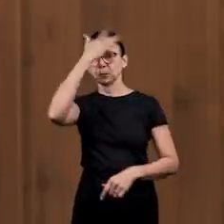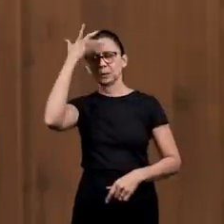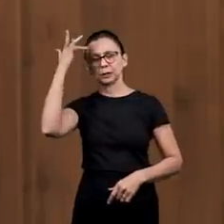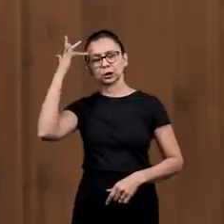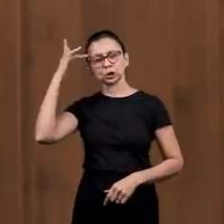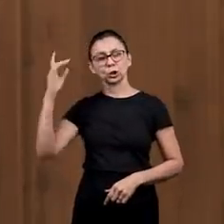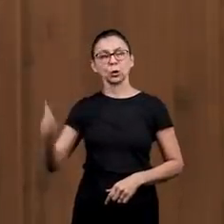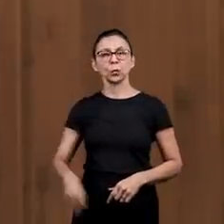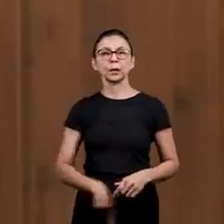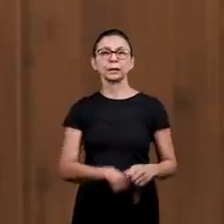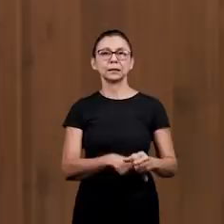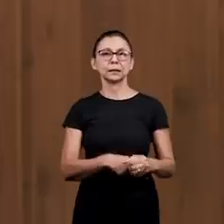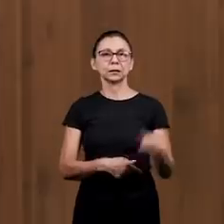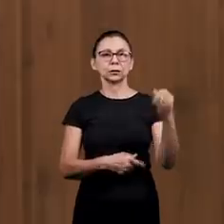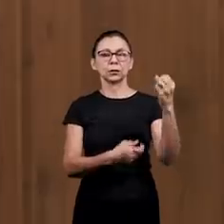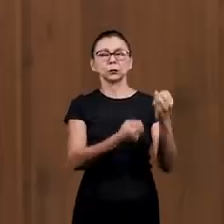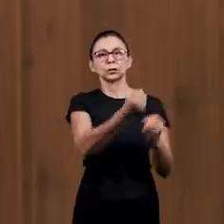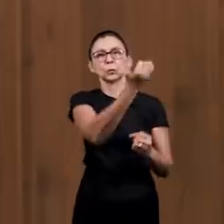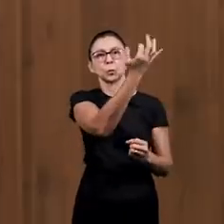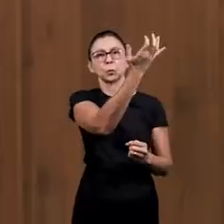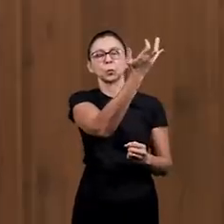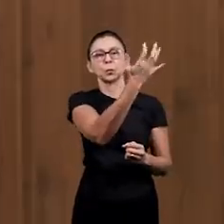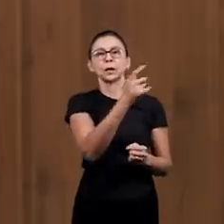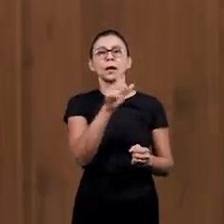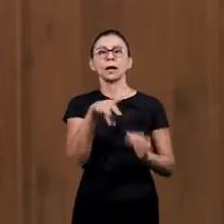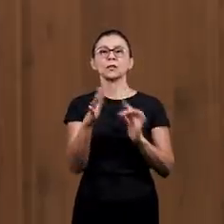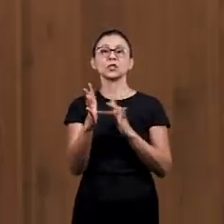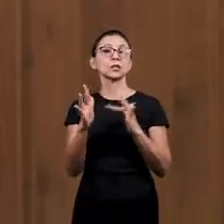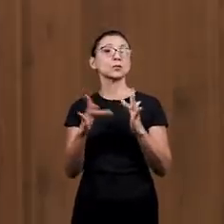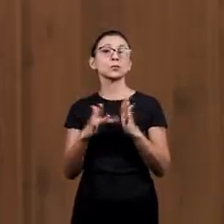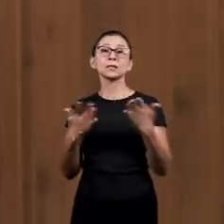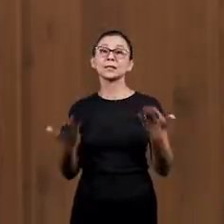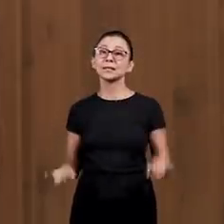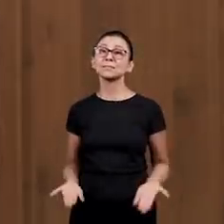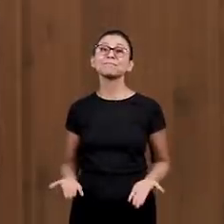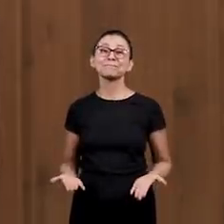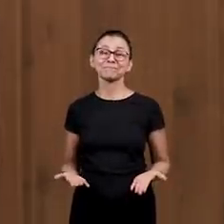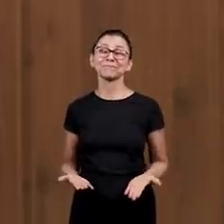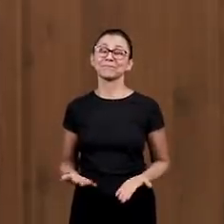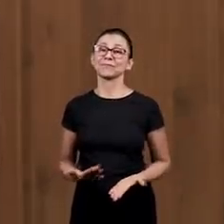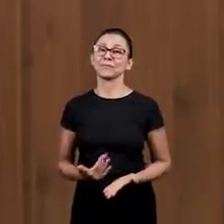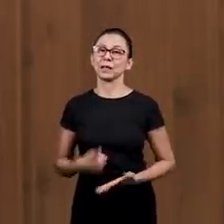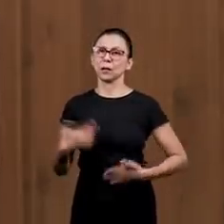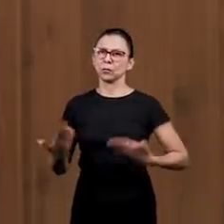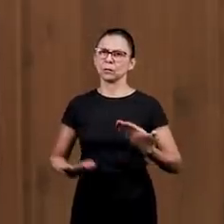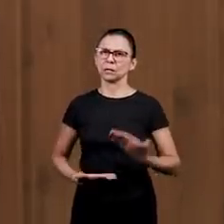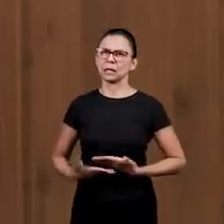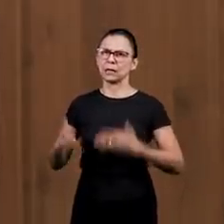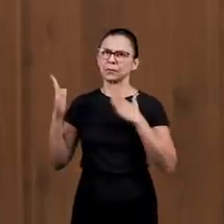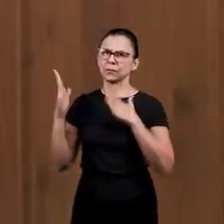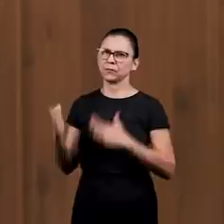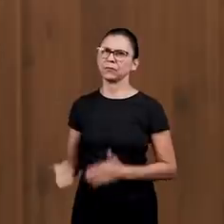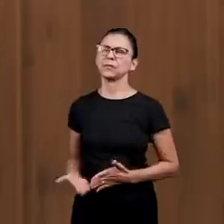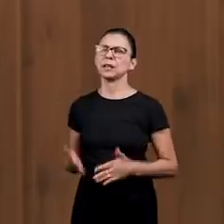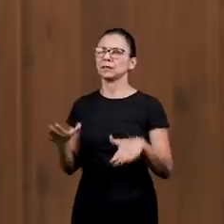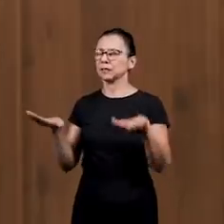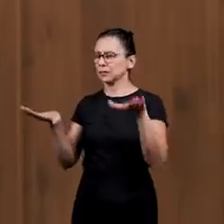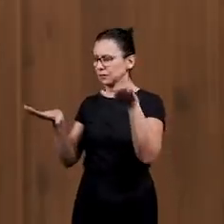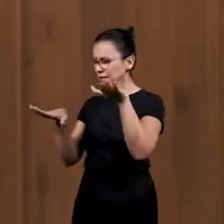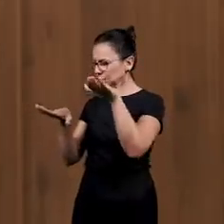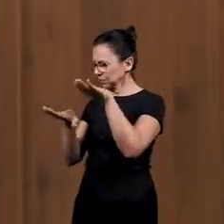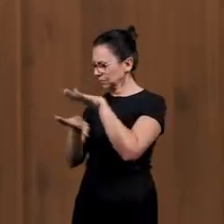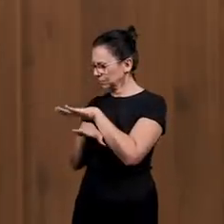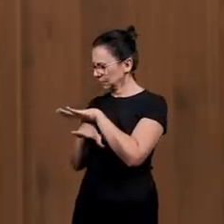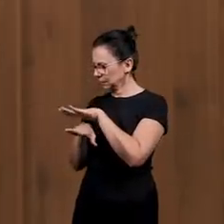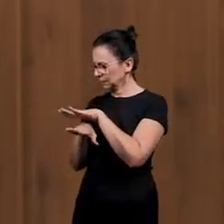acesa fala da luz de Jesus. O verdadeiro servo de Deus, ele se quebra, ele se humilha, para que